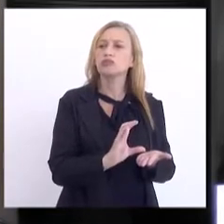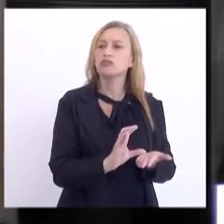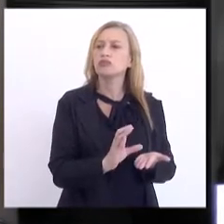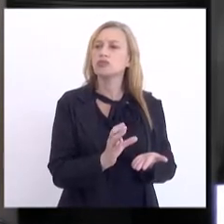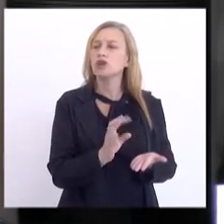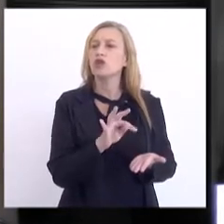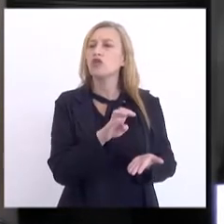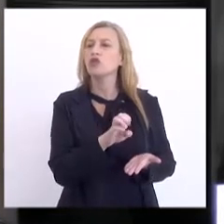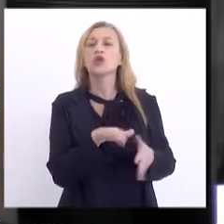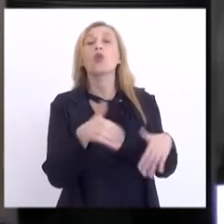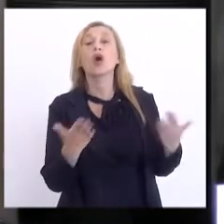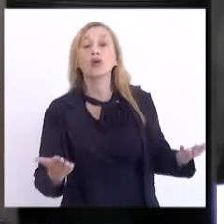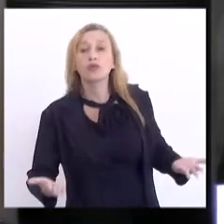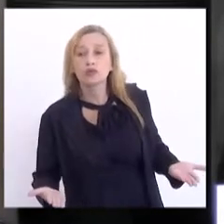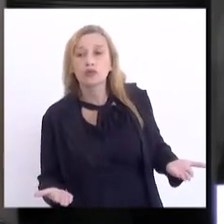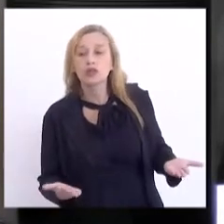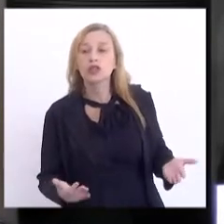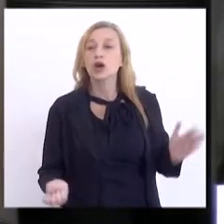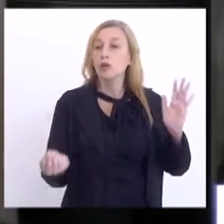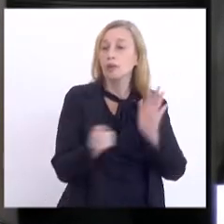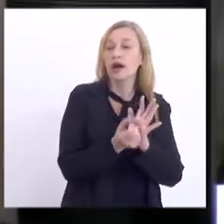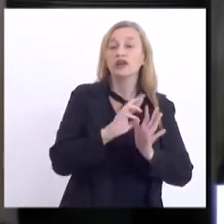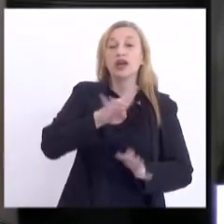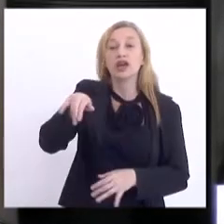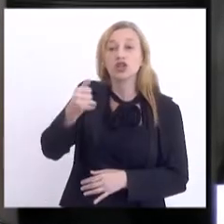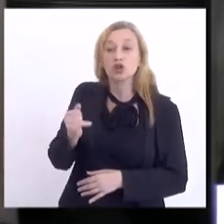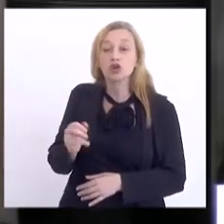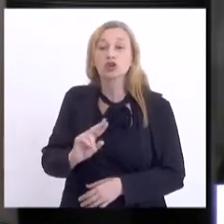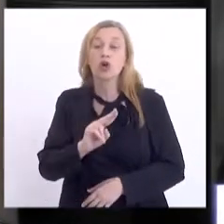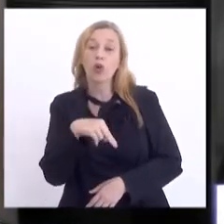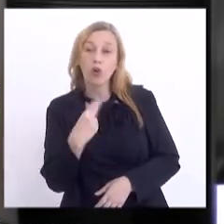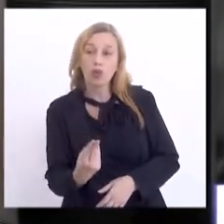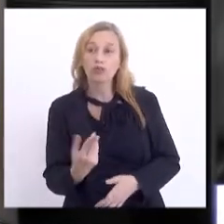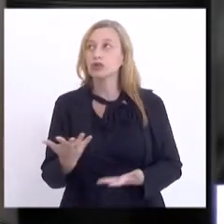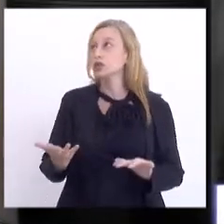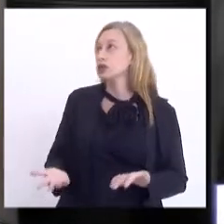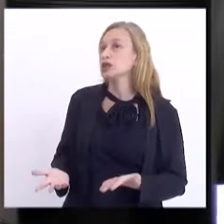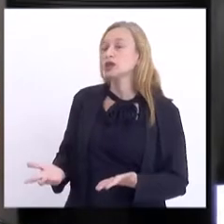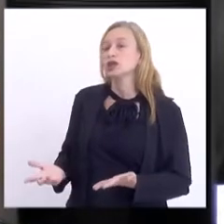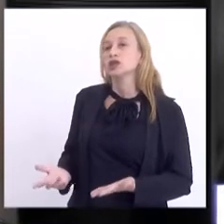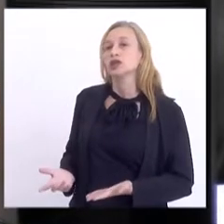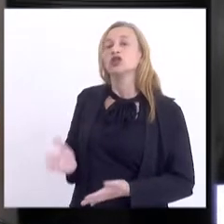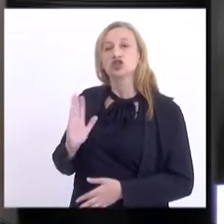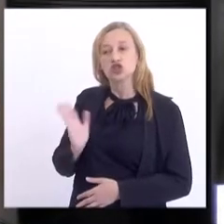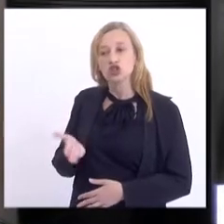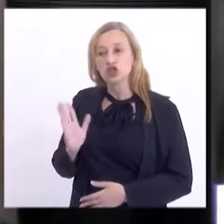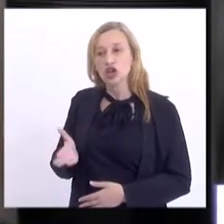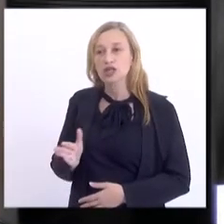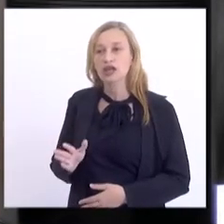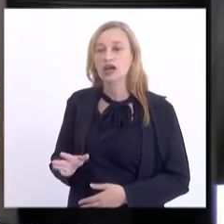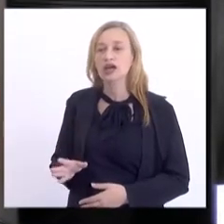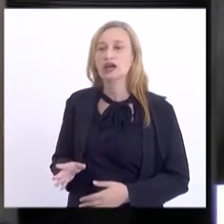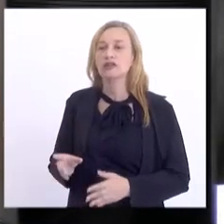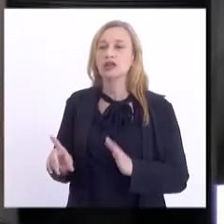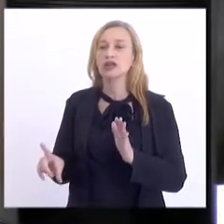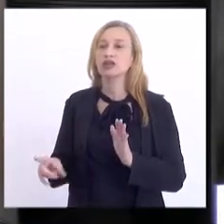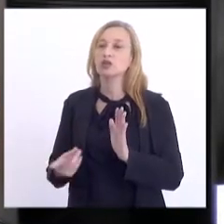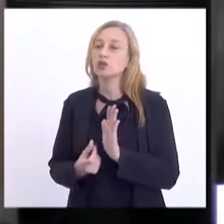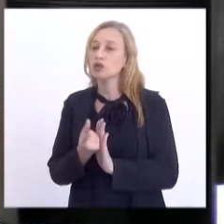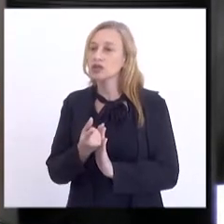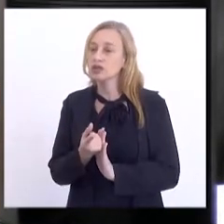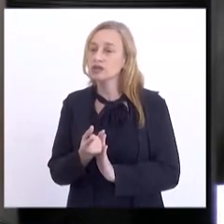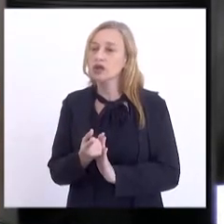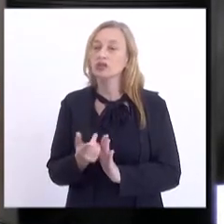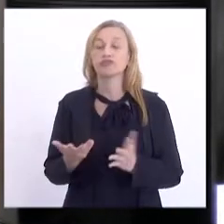efetivamente se tem a ver compacto RJ se tem a ver com aquilo que já estava determinado no orçamento